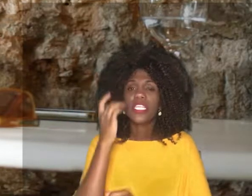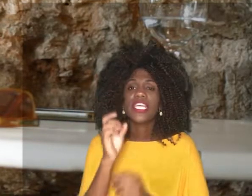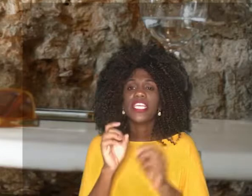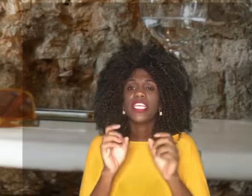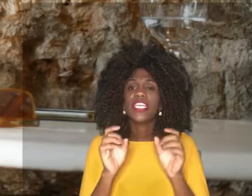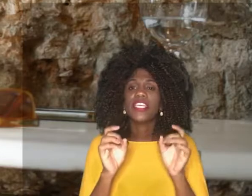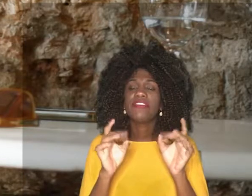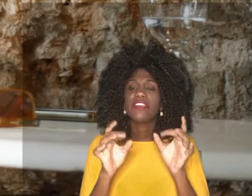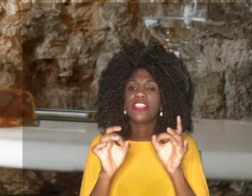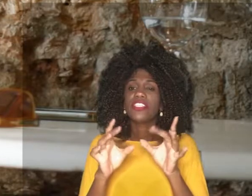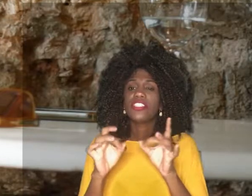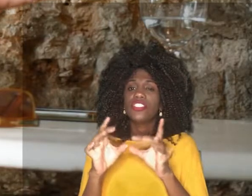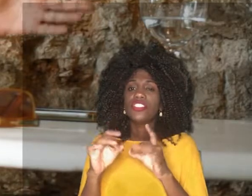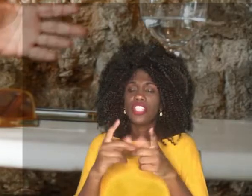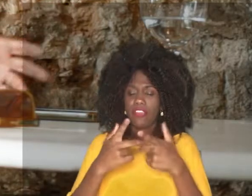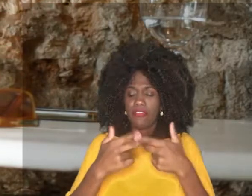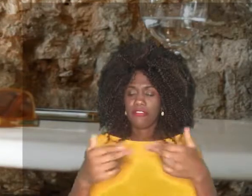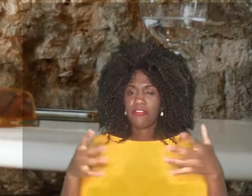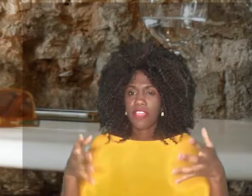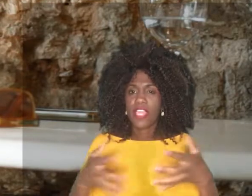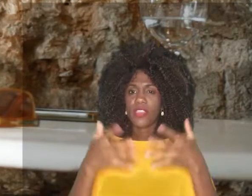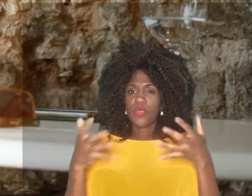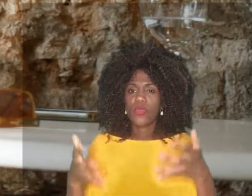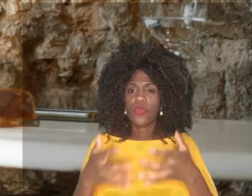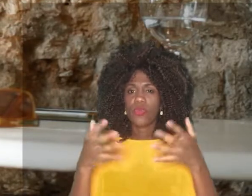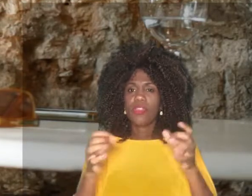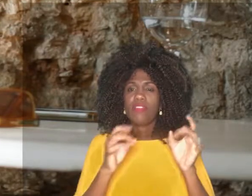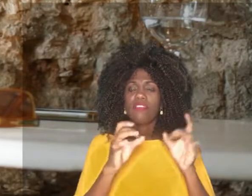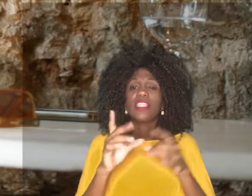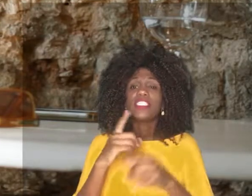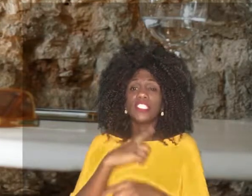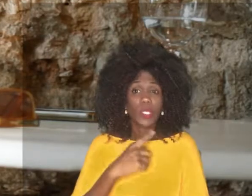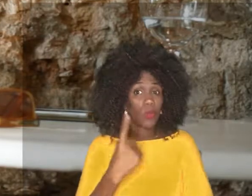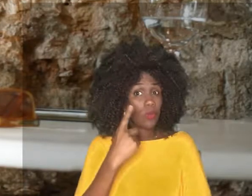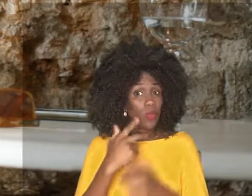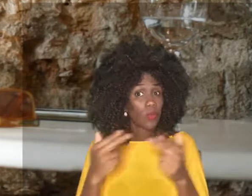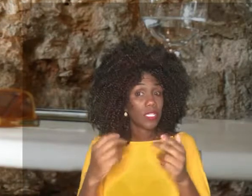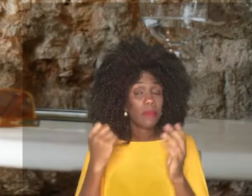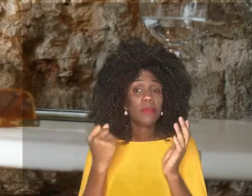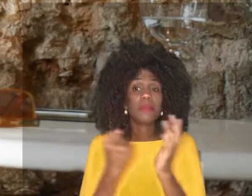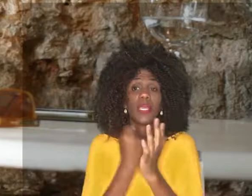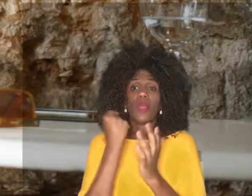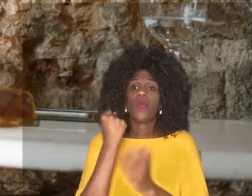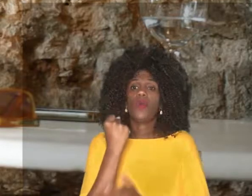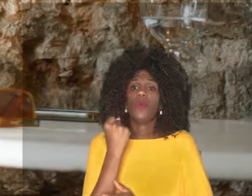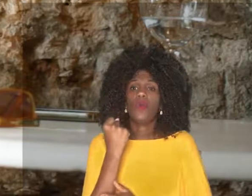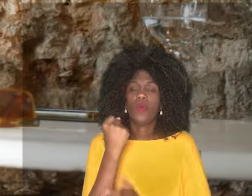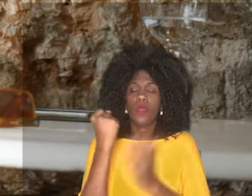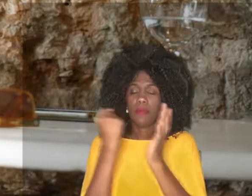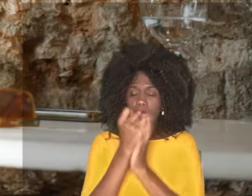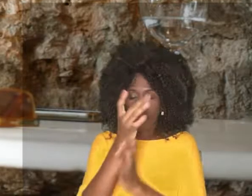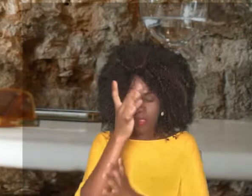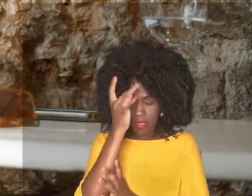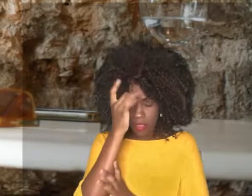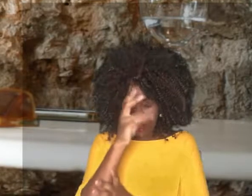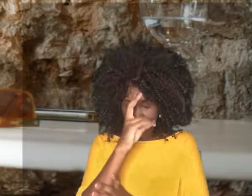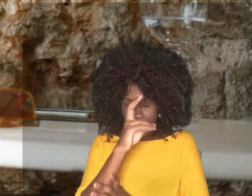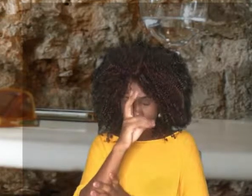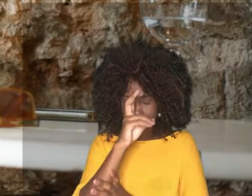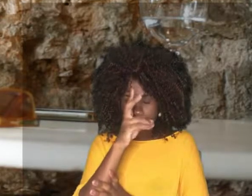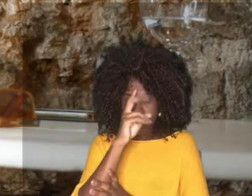verdureiros, né, que saíam mercando também. E tinha uma coisa que marcou muito na